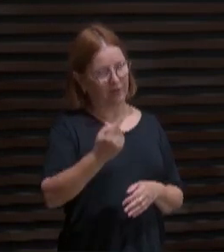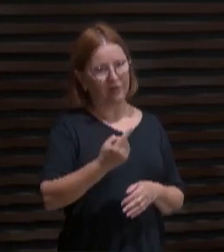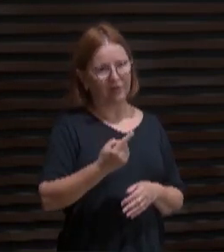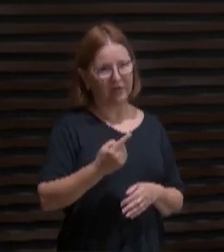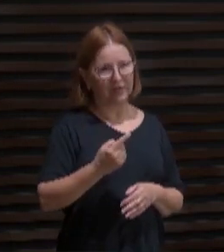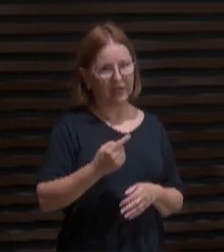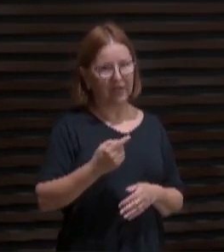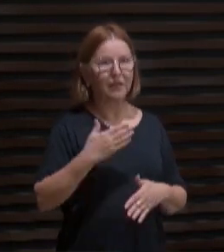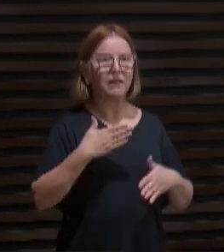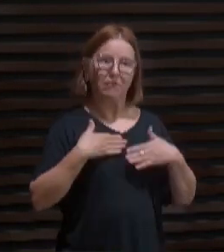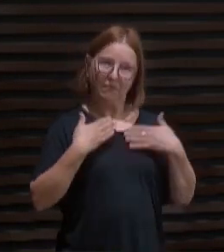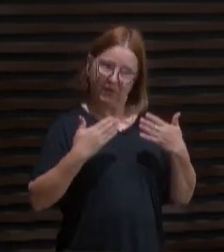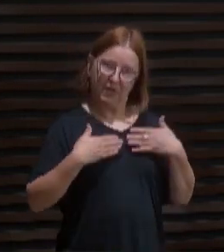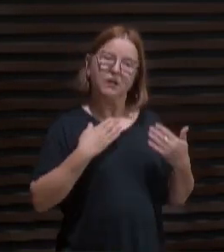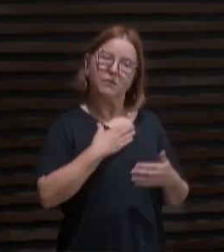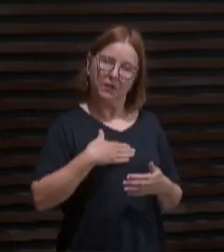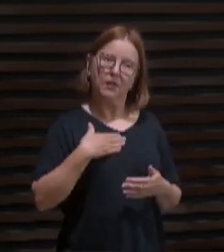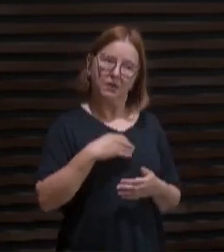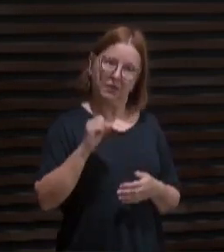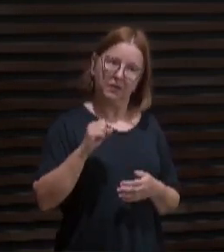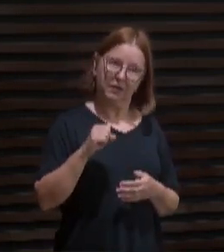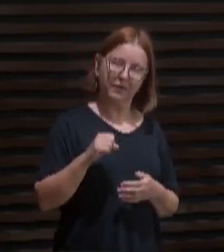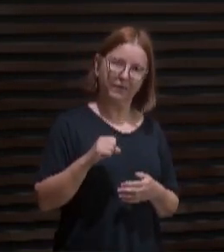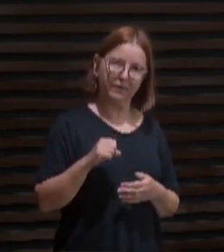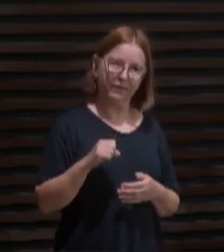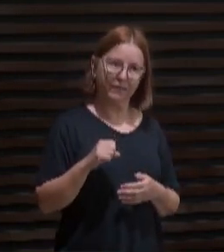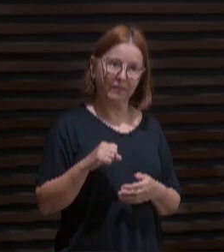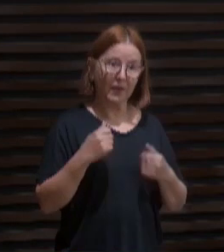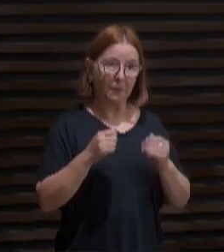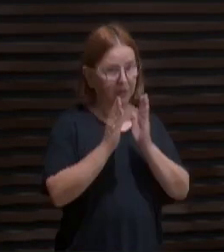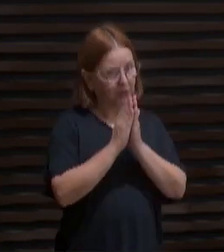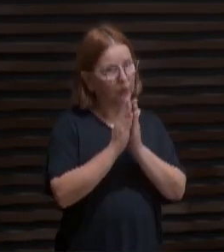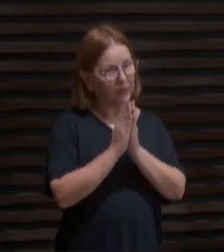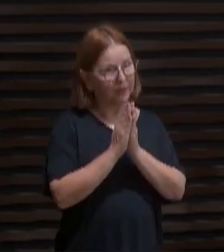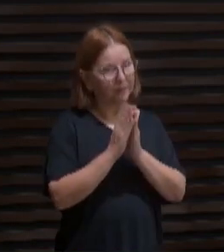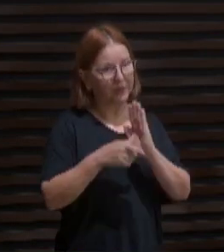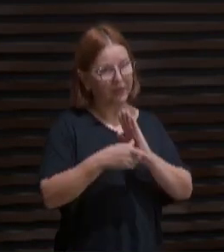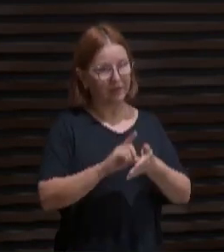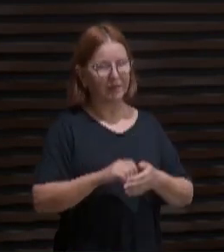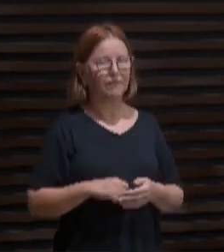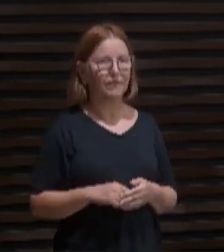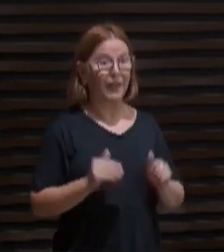De prazeres. No final desse mês eu acho que eu vou pescar.